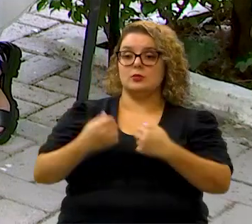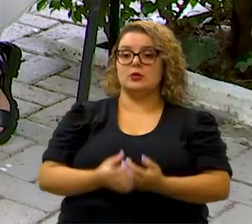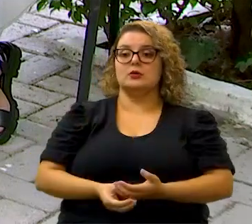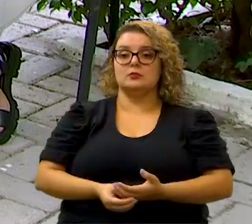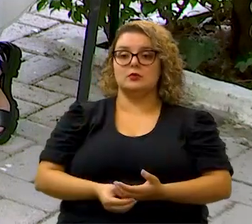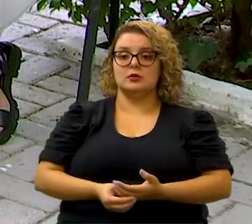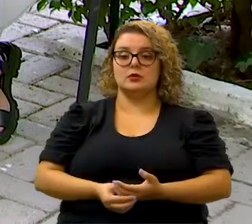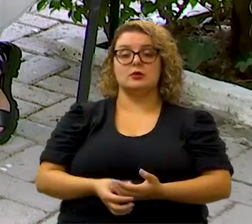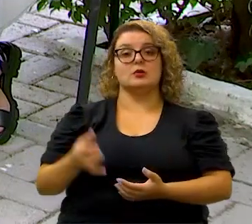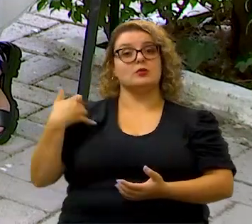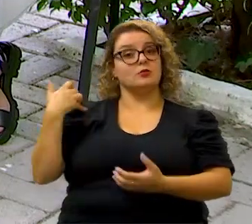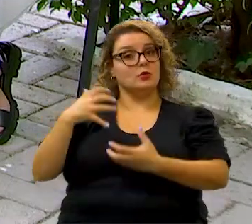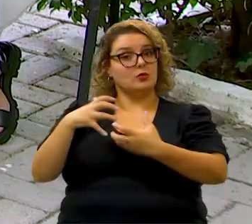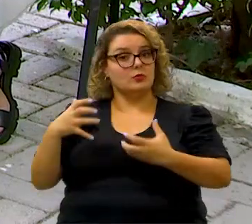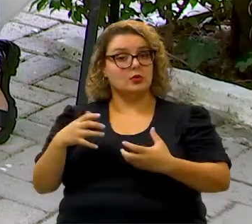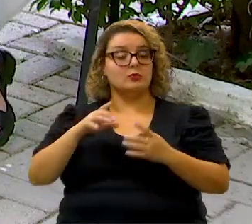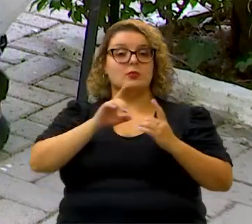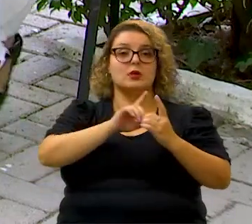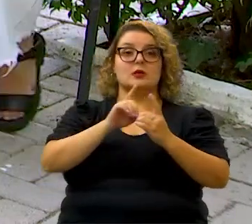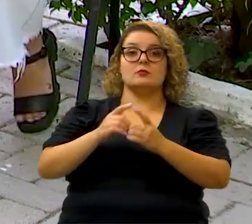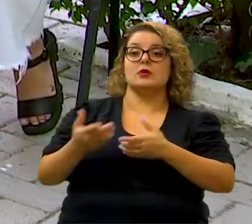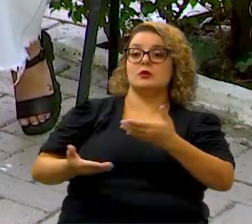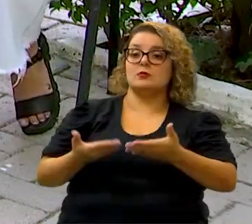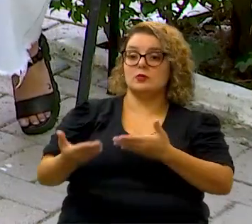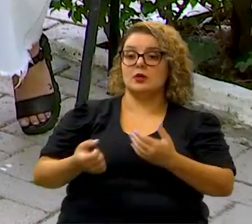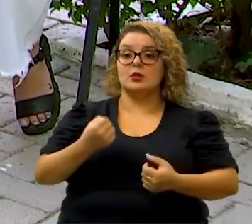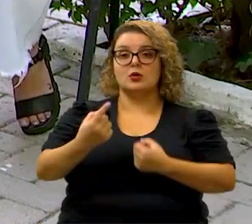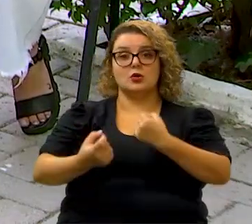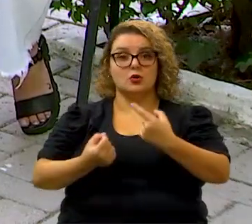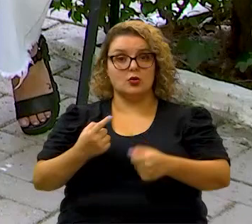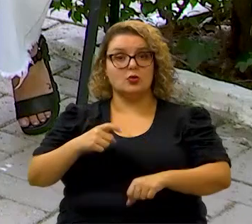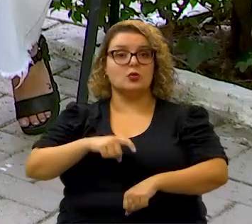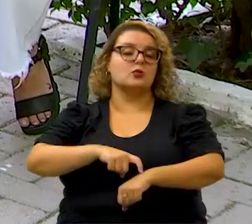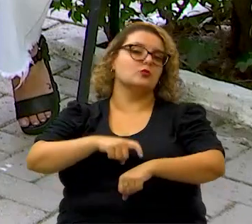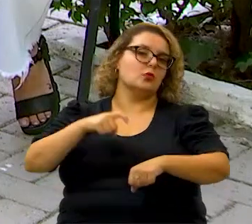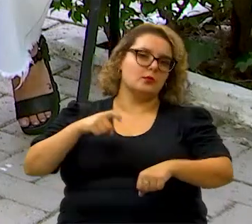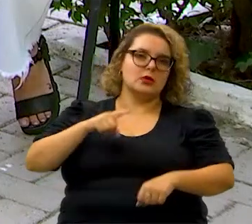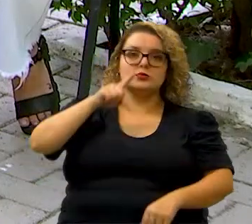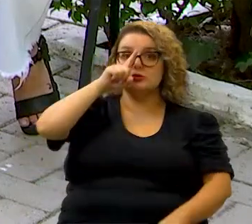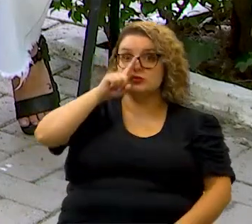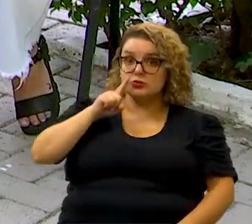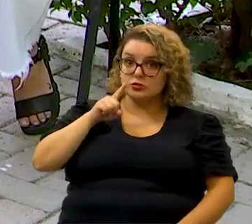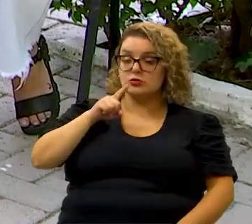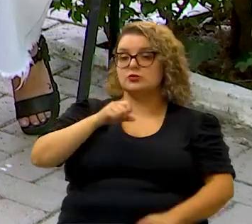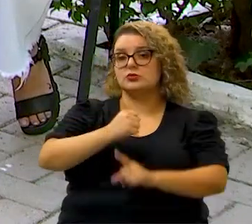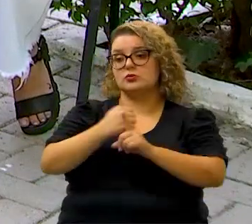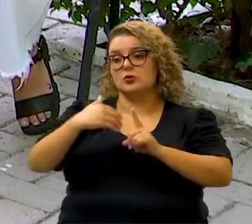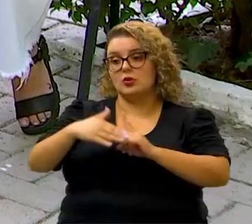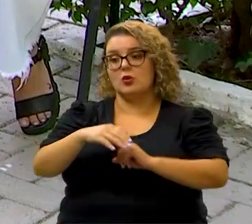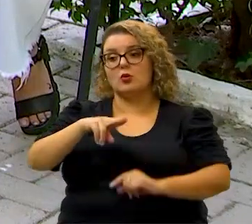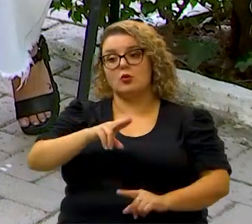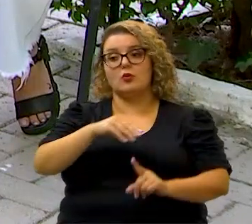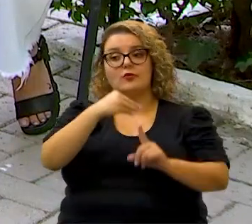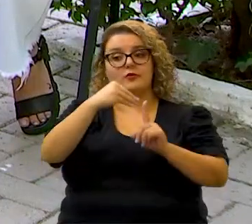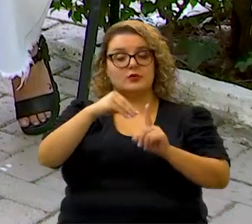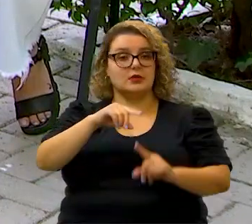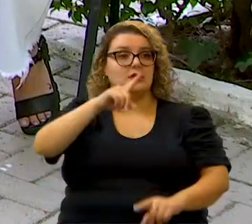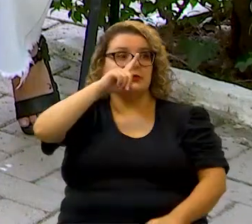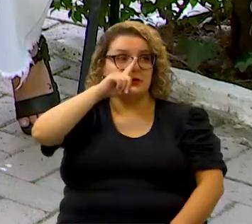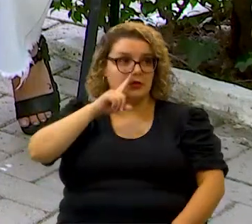necessita, Então, os idosos que chegam para acolhimento nesse serviço passaram por alguma situação de risco social ou vulnerabilidade